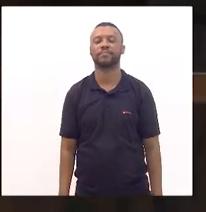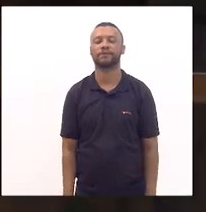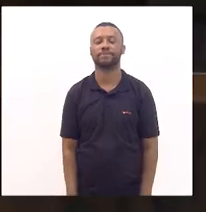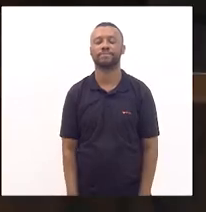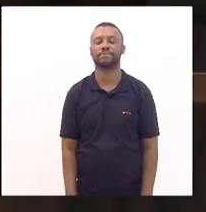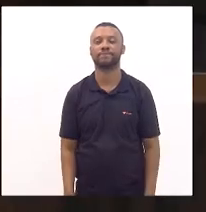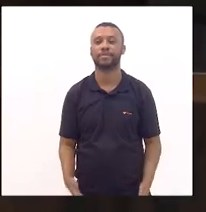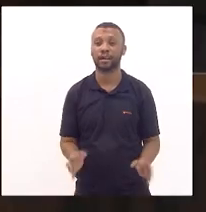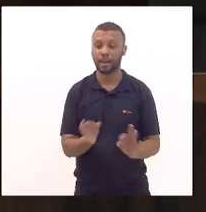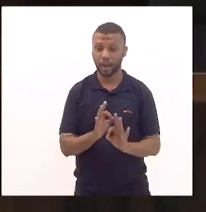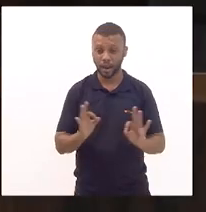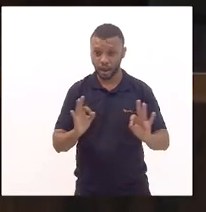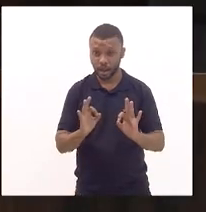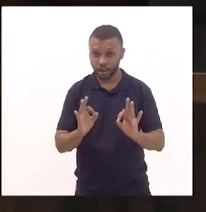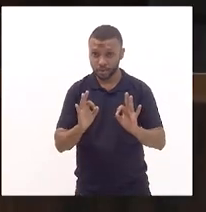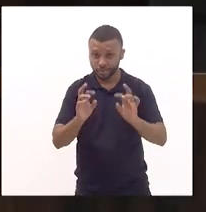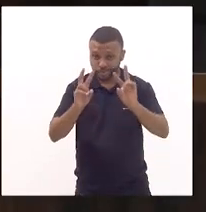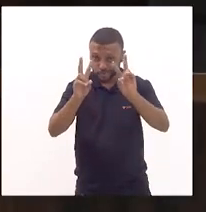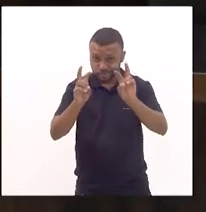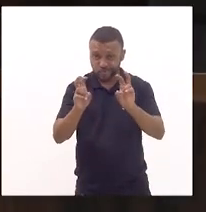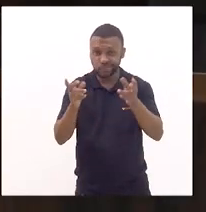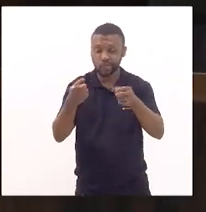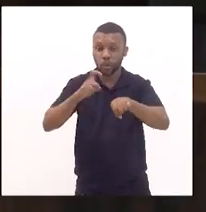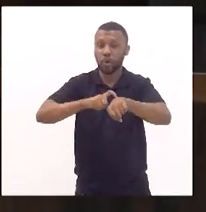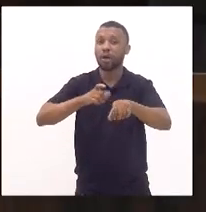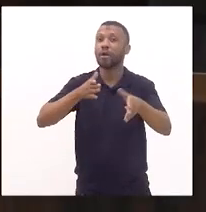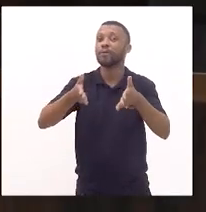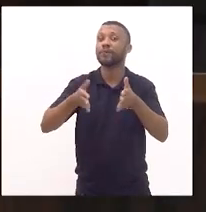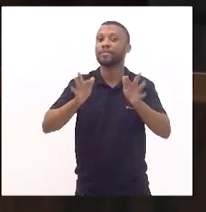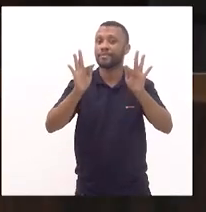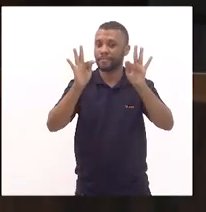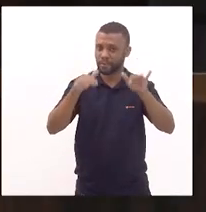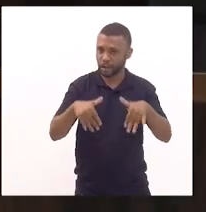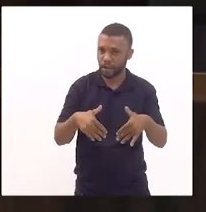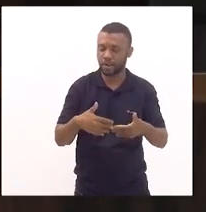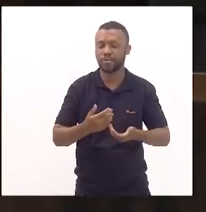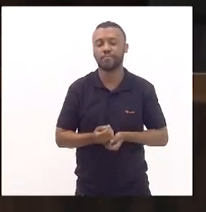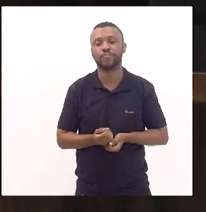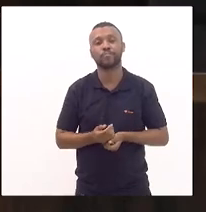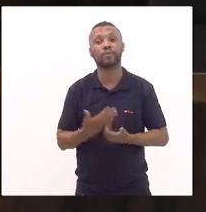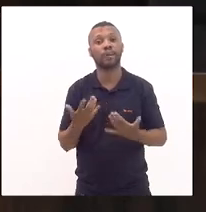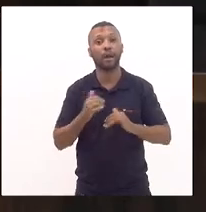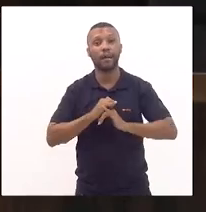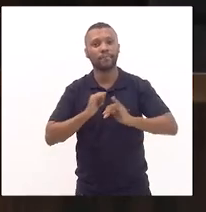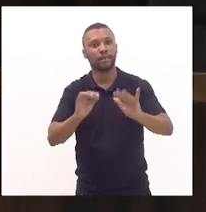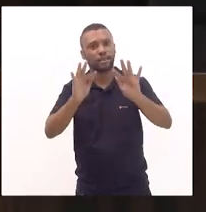Nada mais havendo a tratar no expediente final, declaro